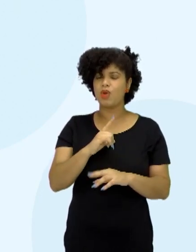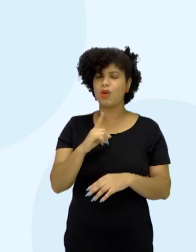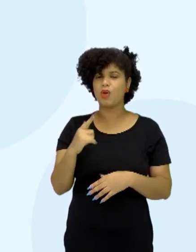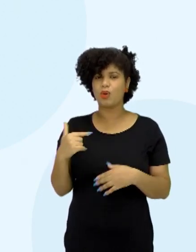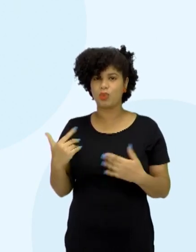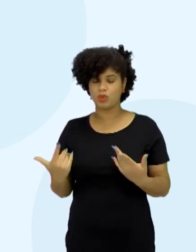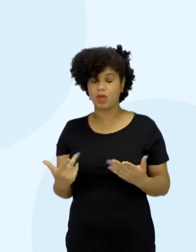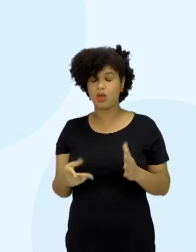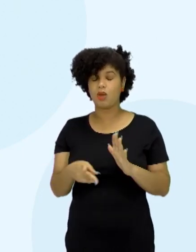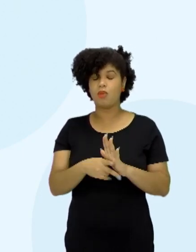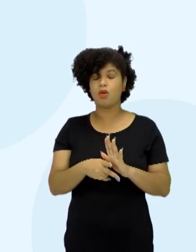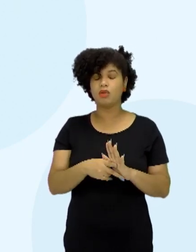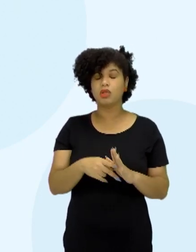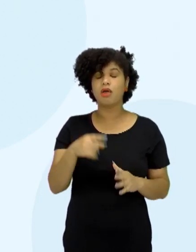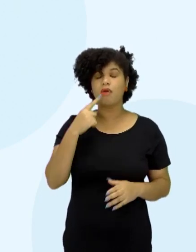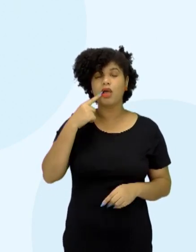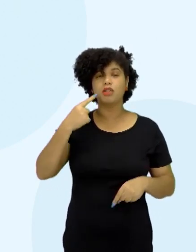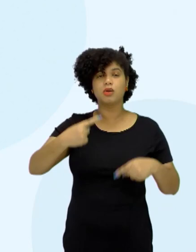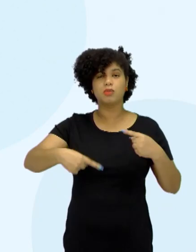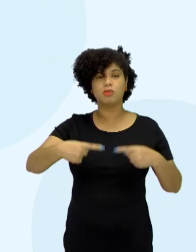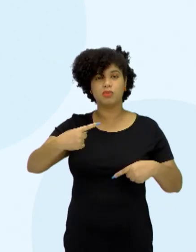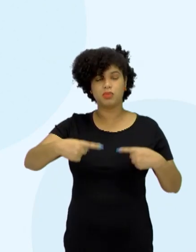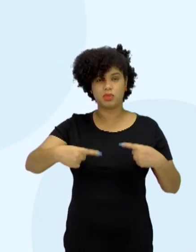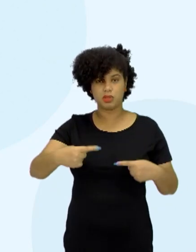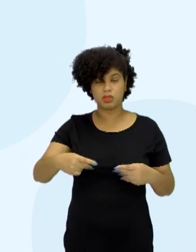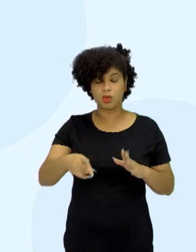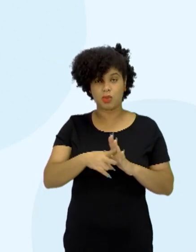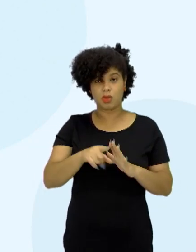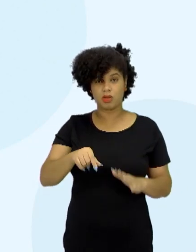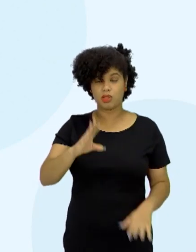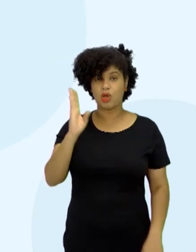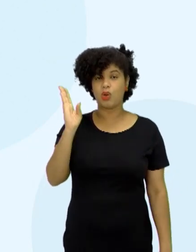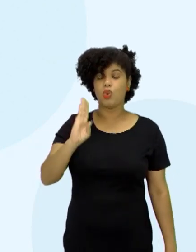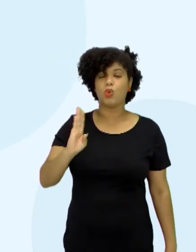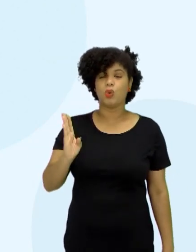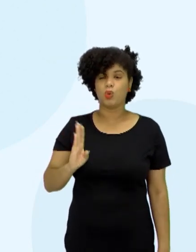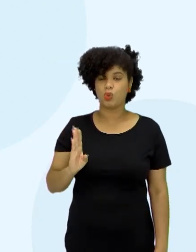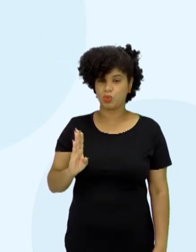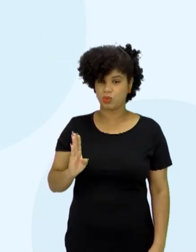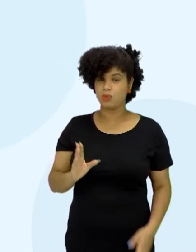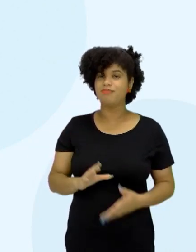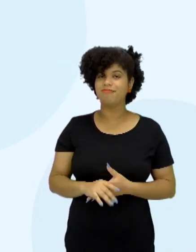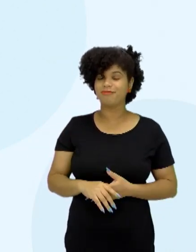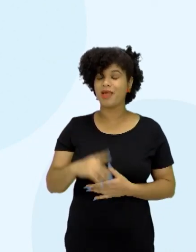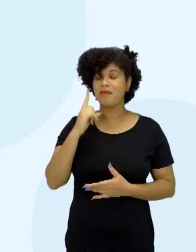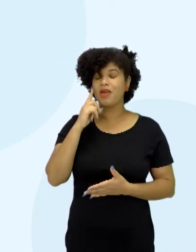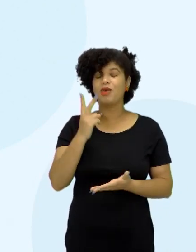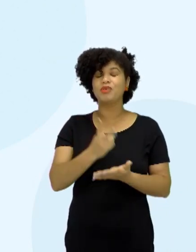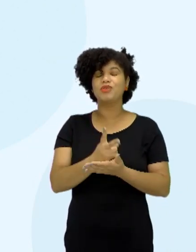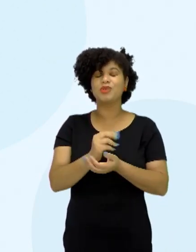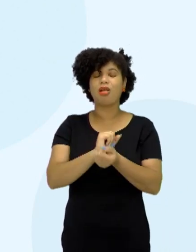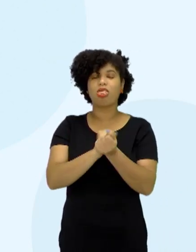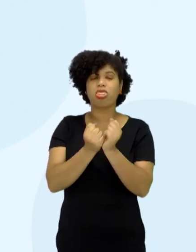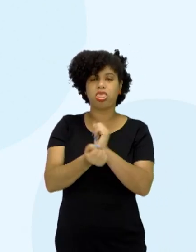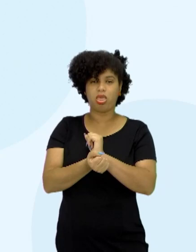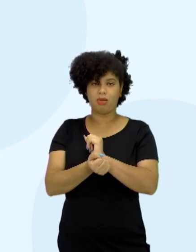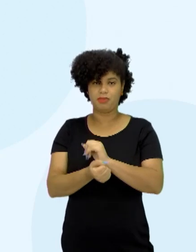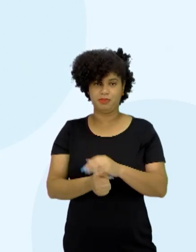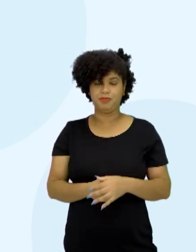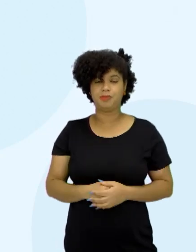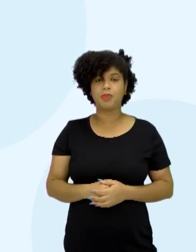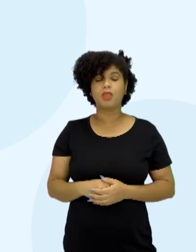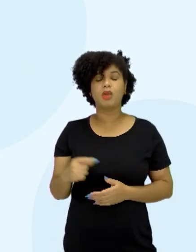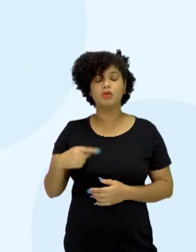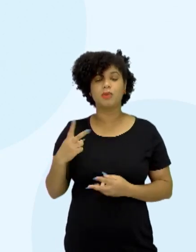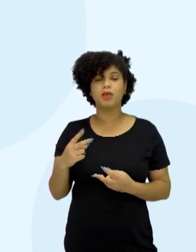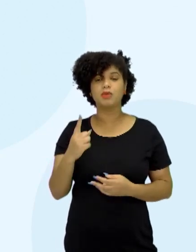entre a sustentação política da monarquia no Brasil e a manutenção da escravidão. Tanto que acaba a